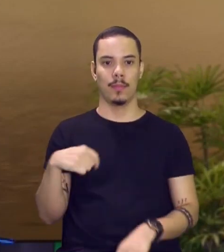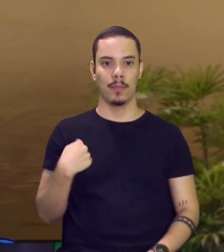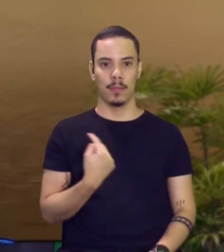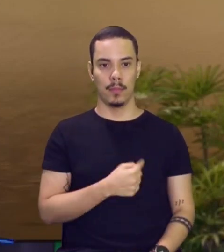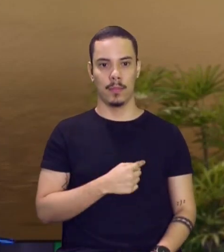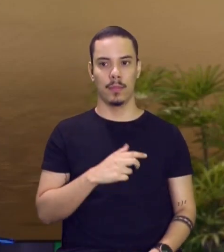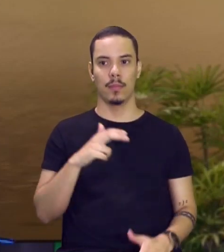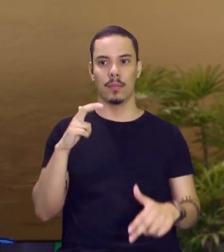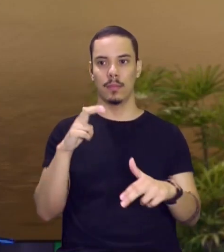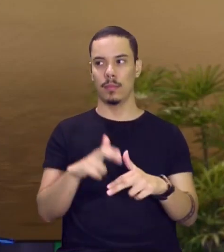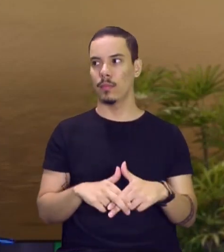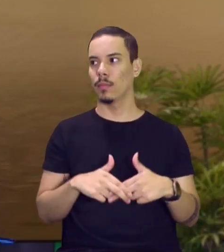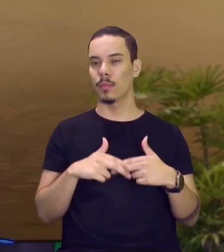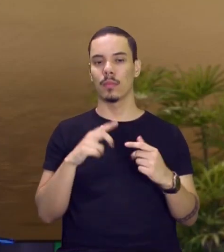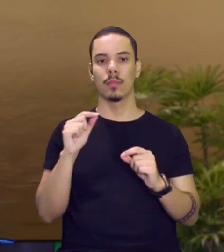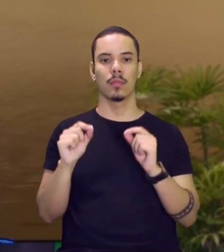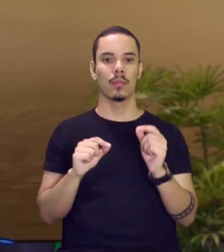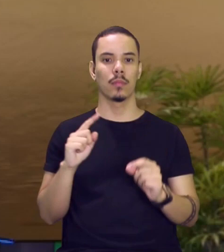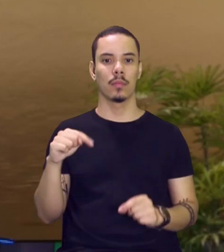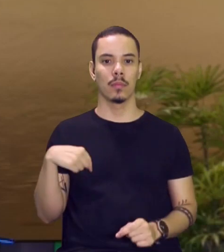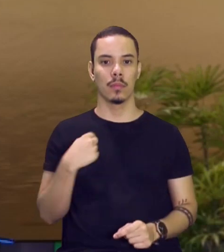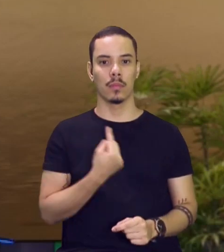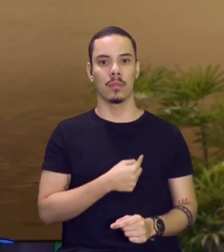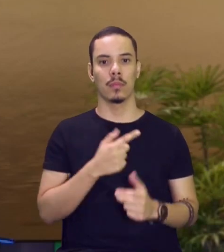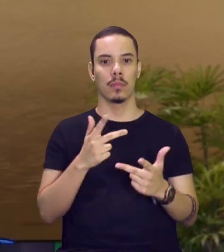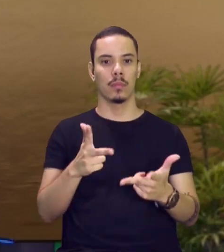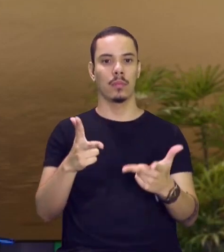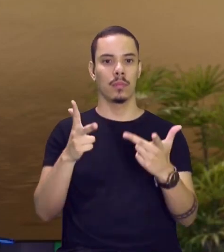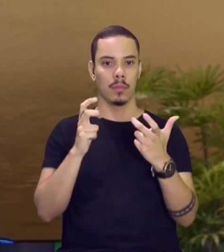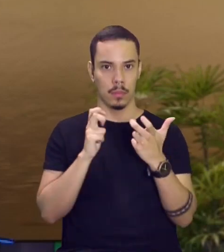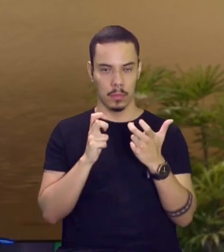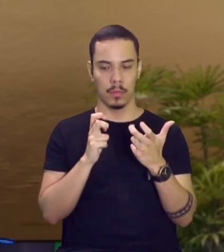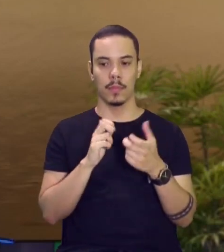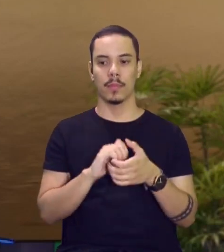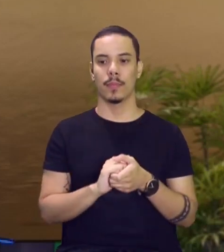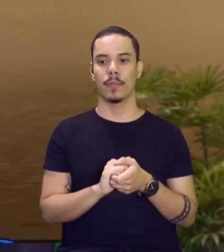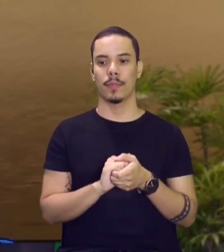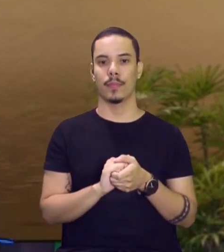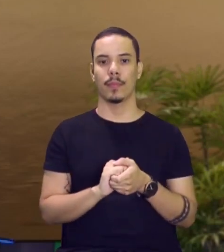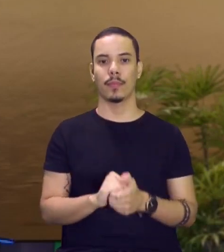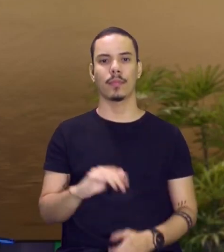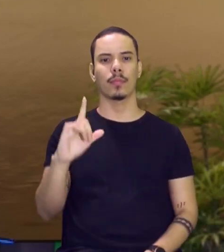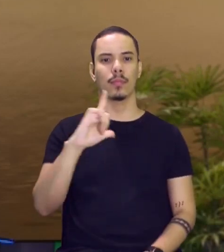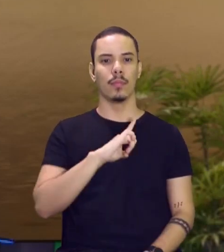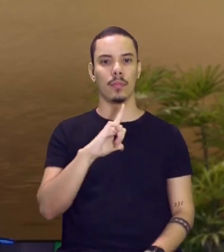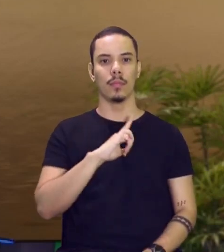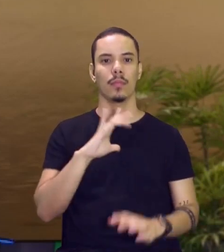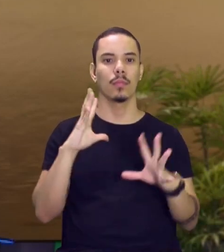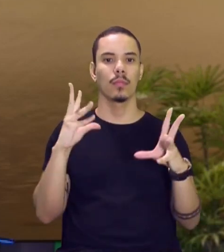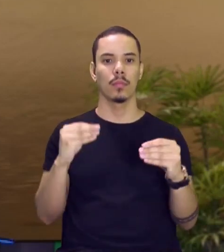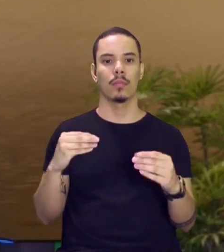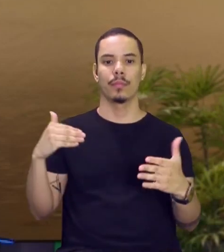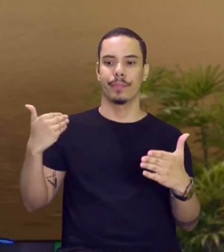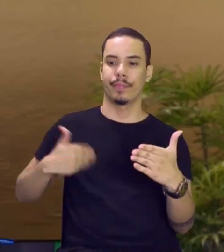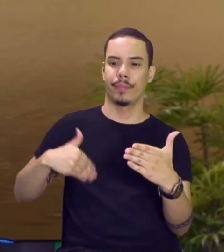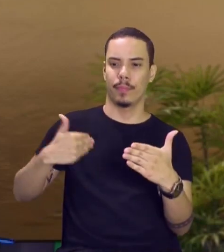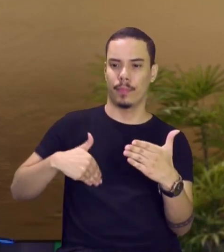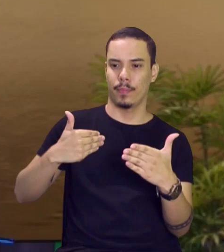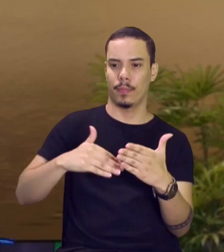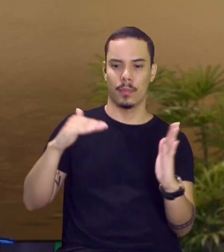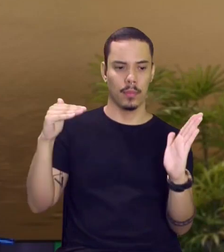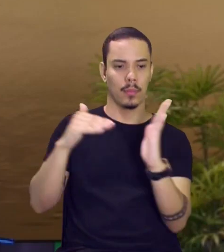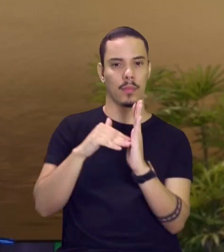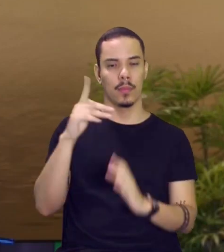Diante disso, o que é que nós iremos perceber? Que teve todo um procedimento para chegar até